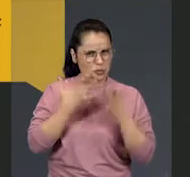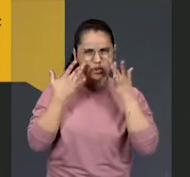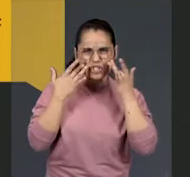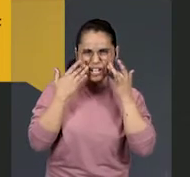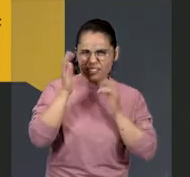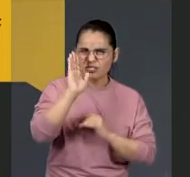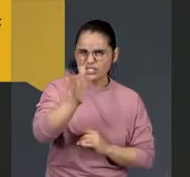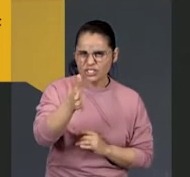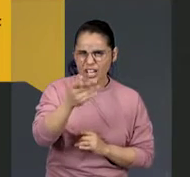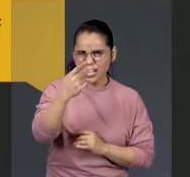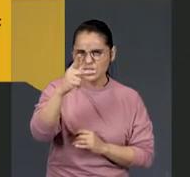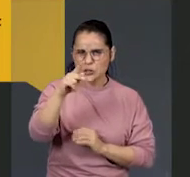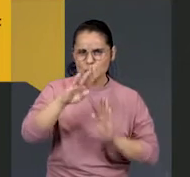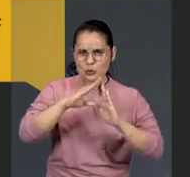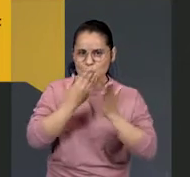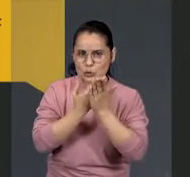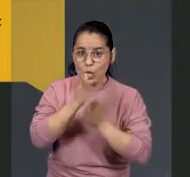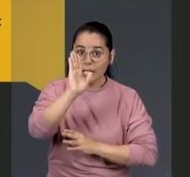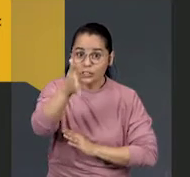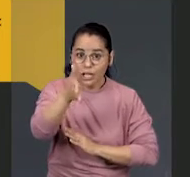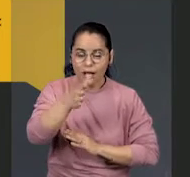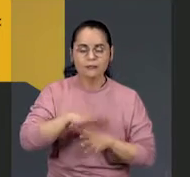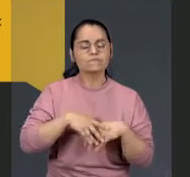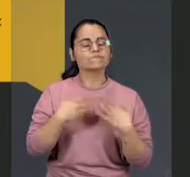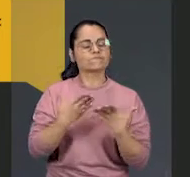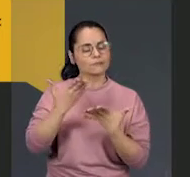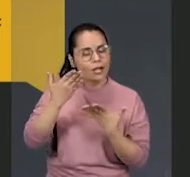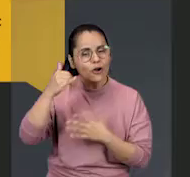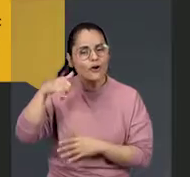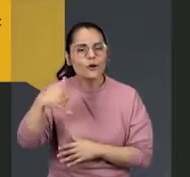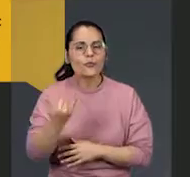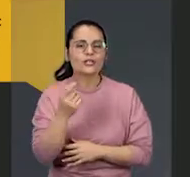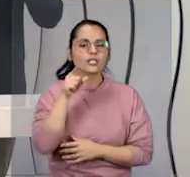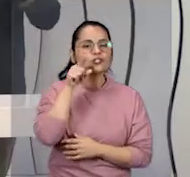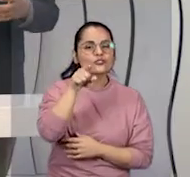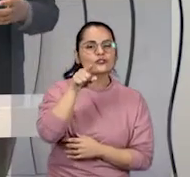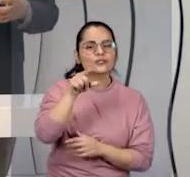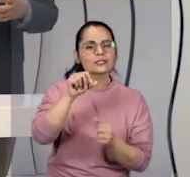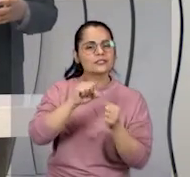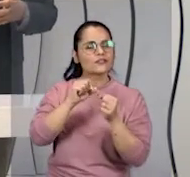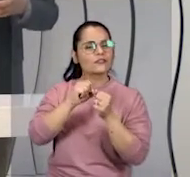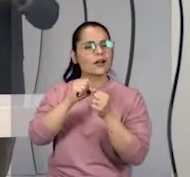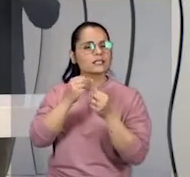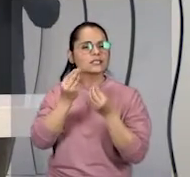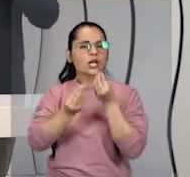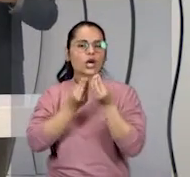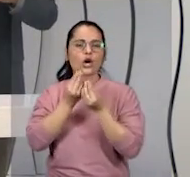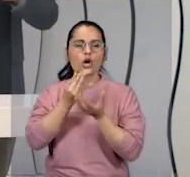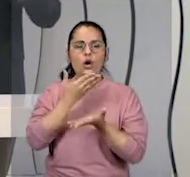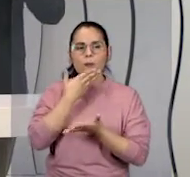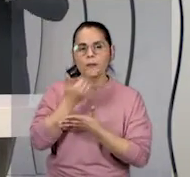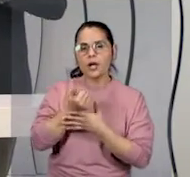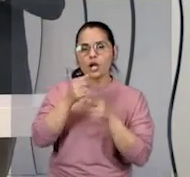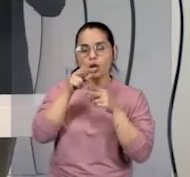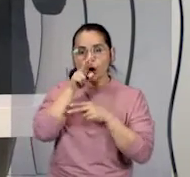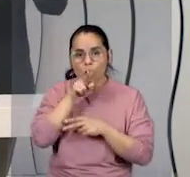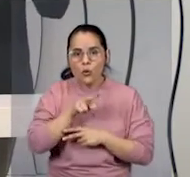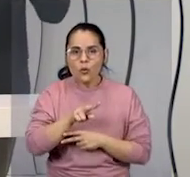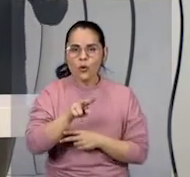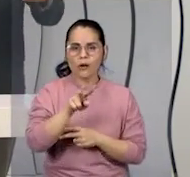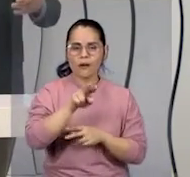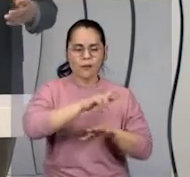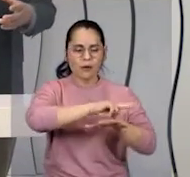peça de teatro em sua escola? É a oportunidade de você exercitar o olhar